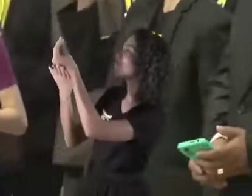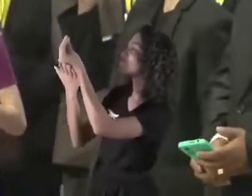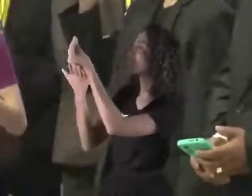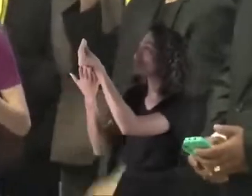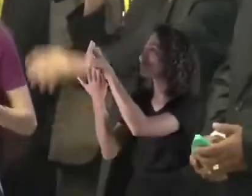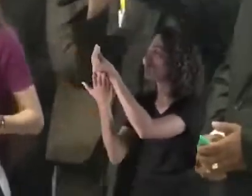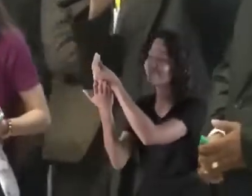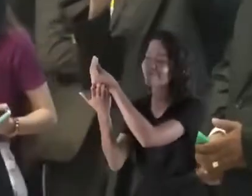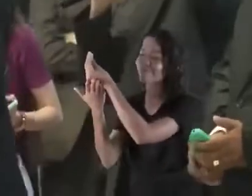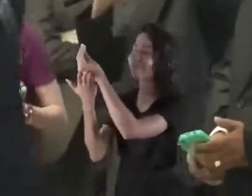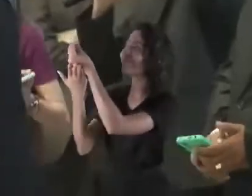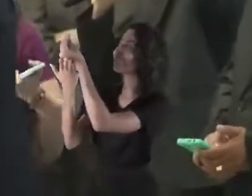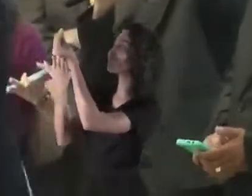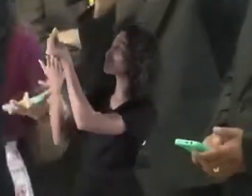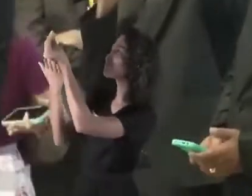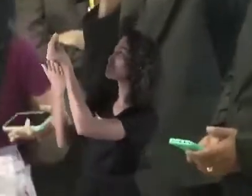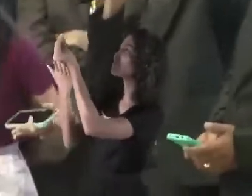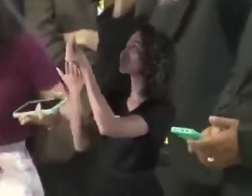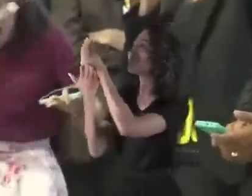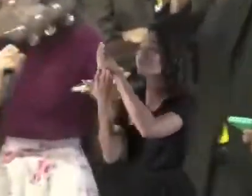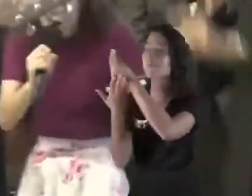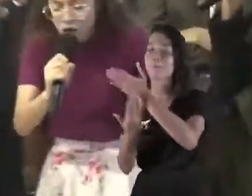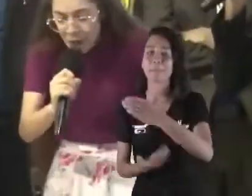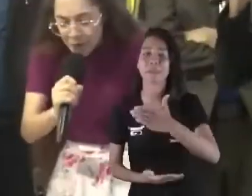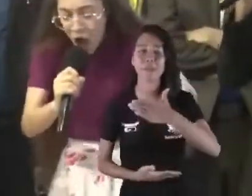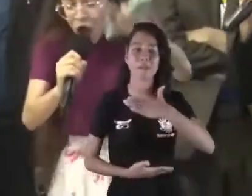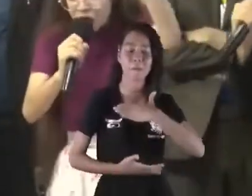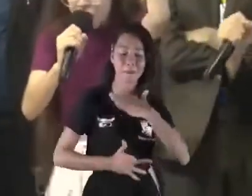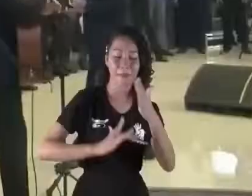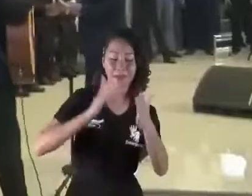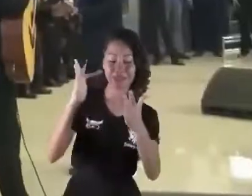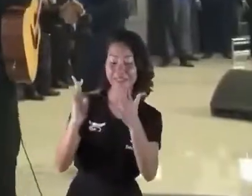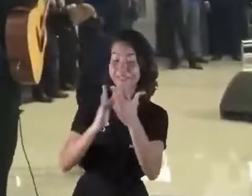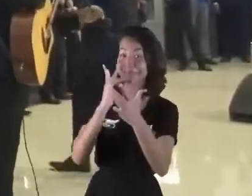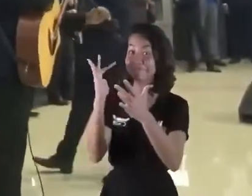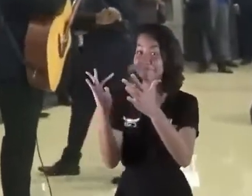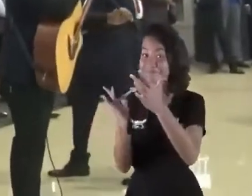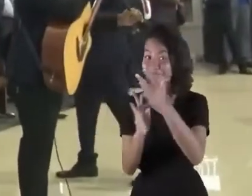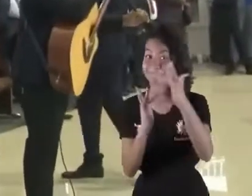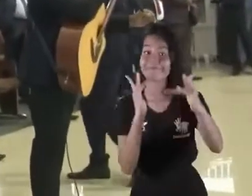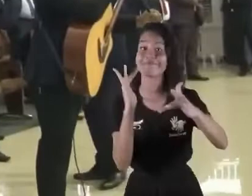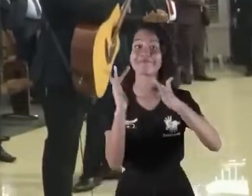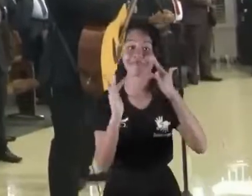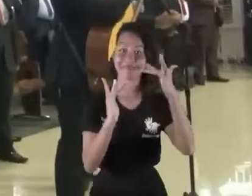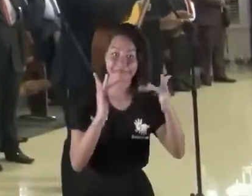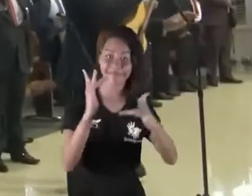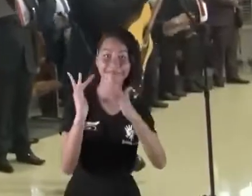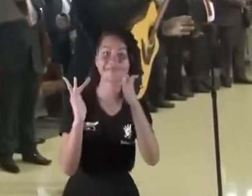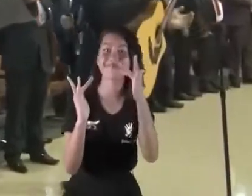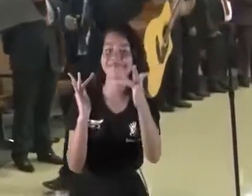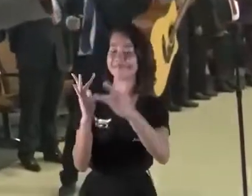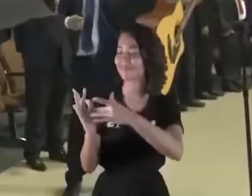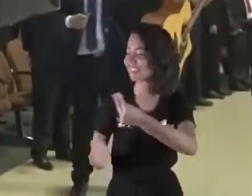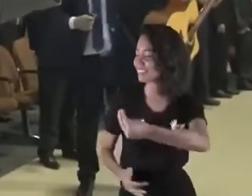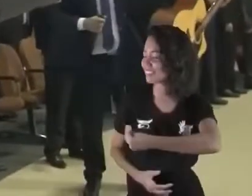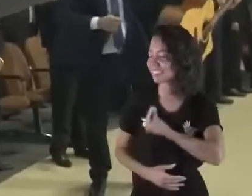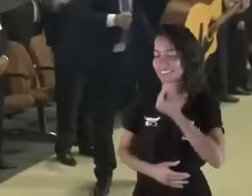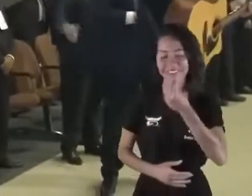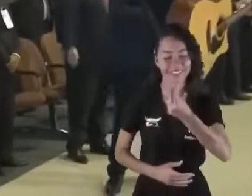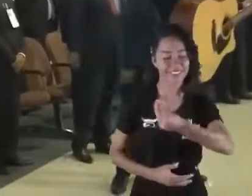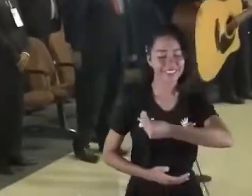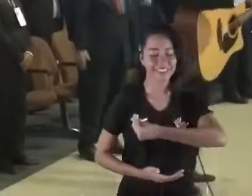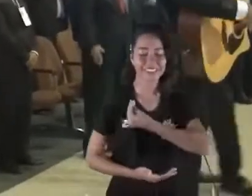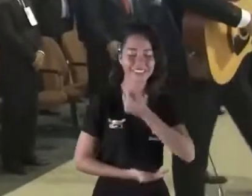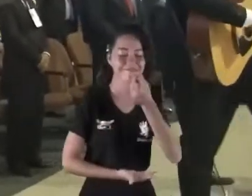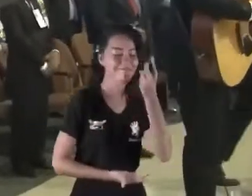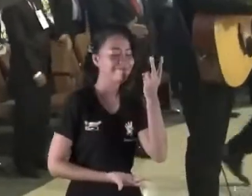Está nas mãos do meu Deus, do meu Jesus,